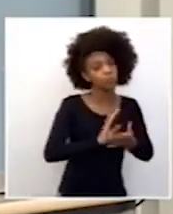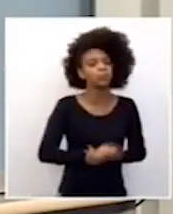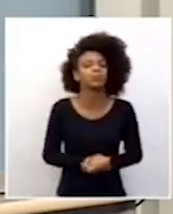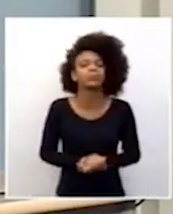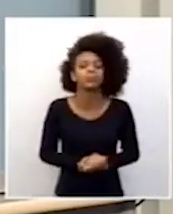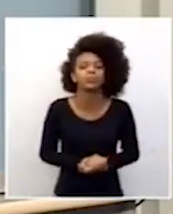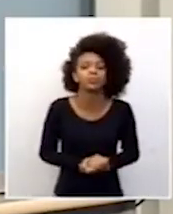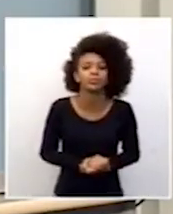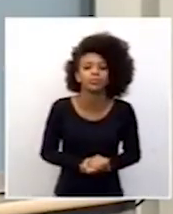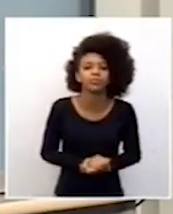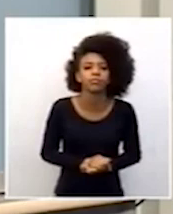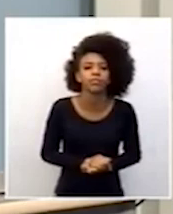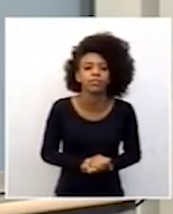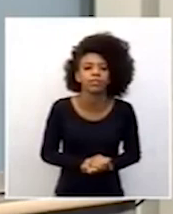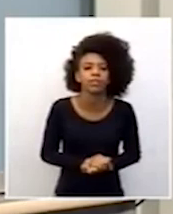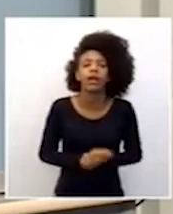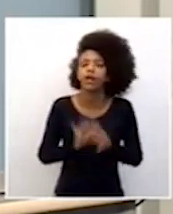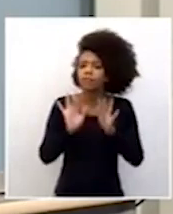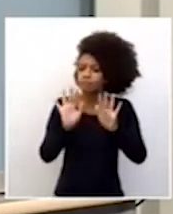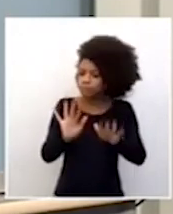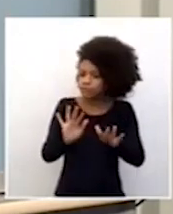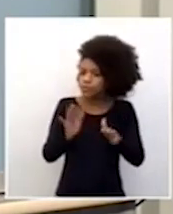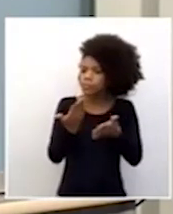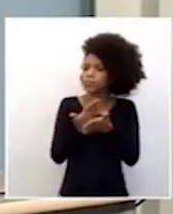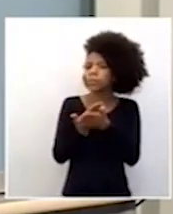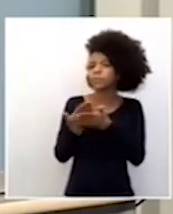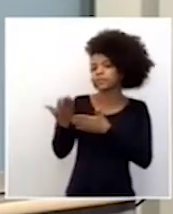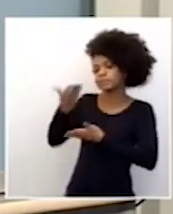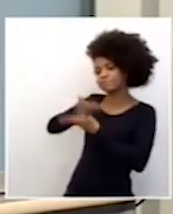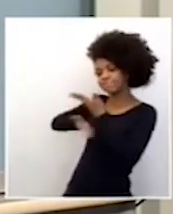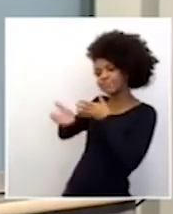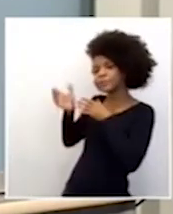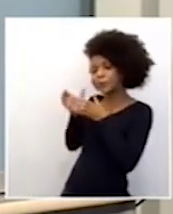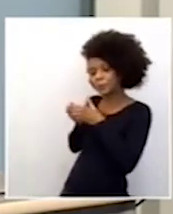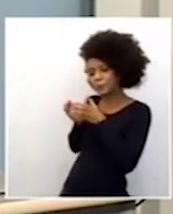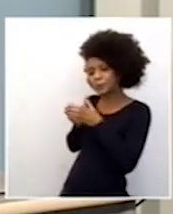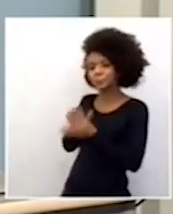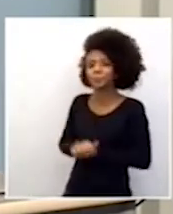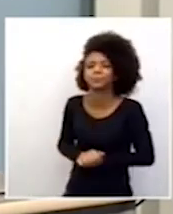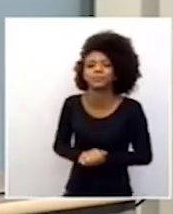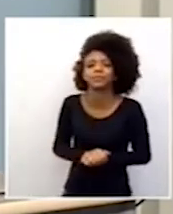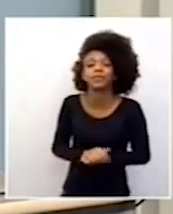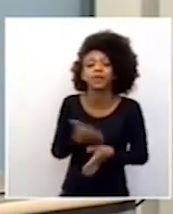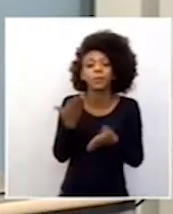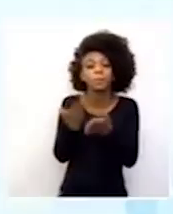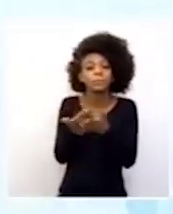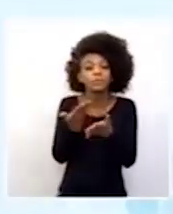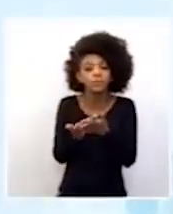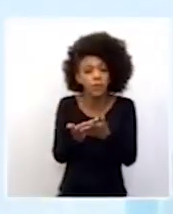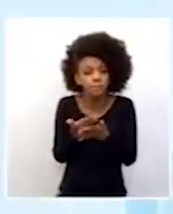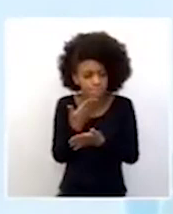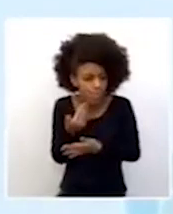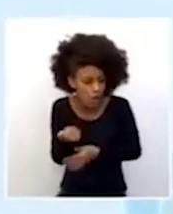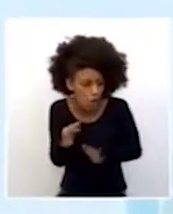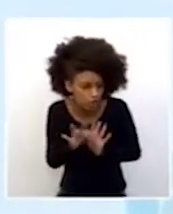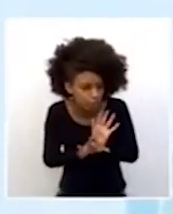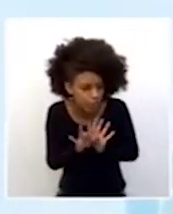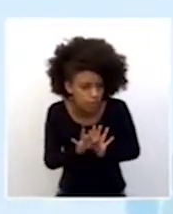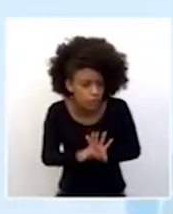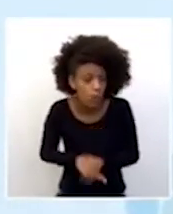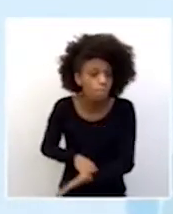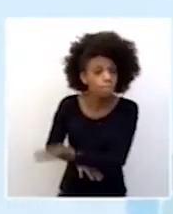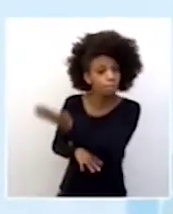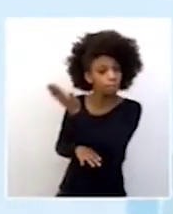texto. Bora começar, voltar a nossa interação no chat? Vamos estudar melhor o texto? Na tela,